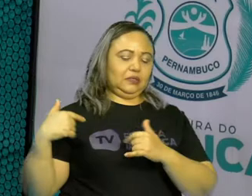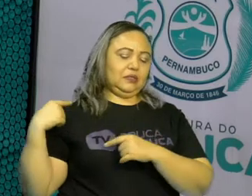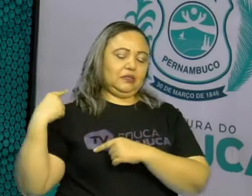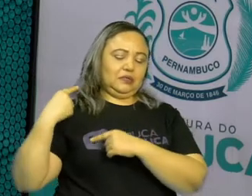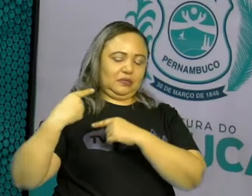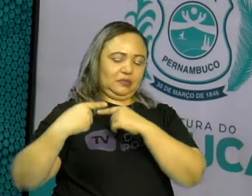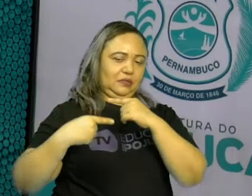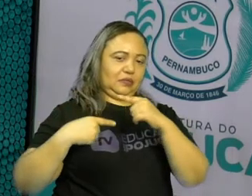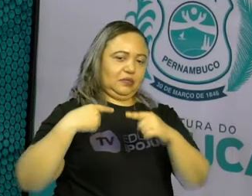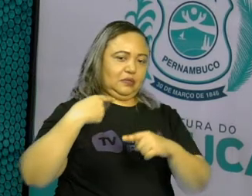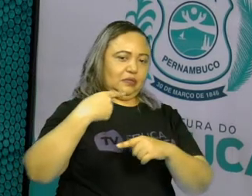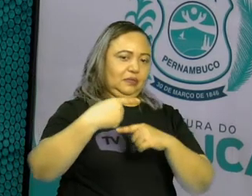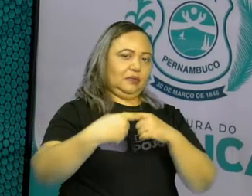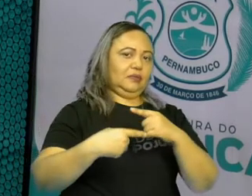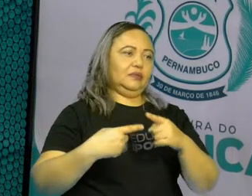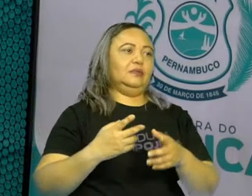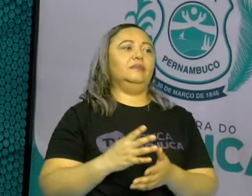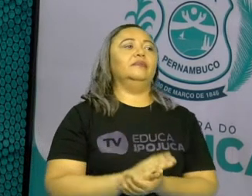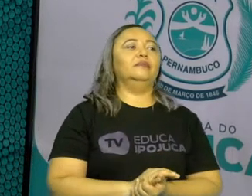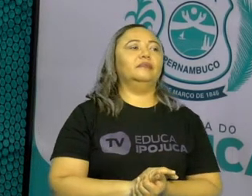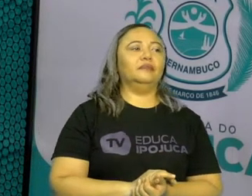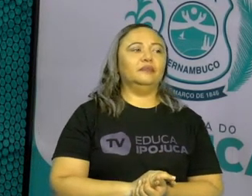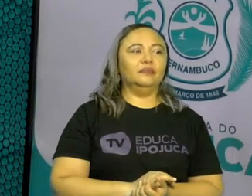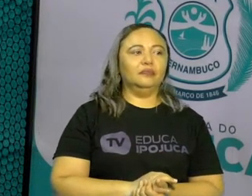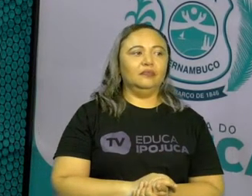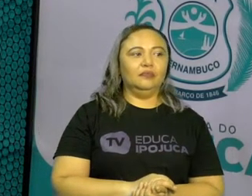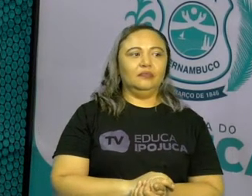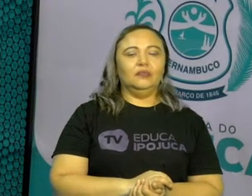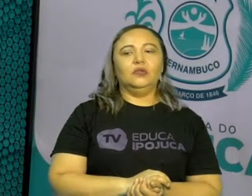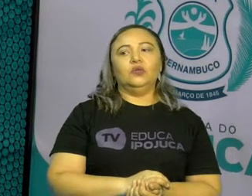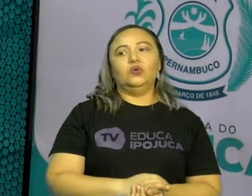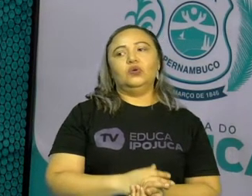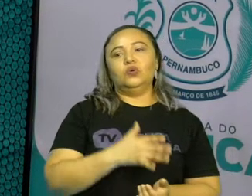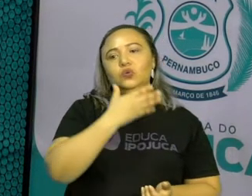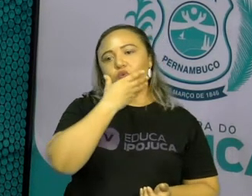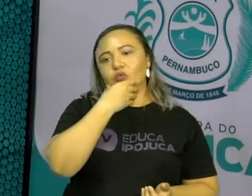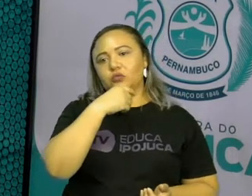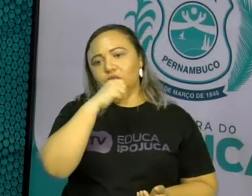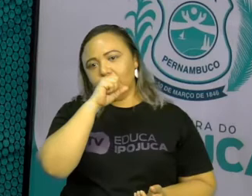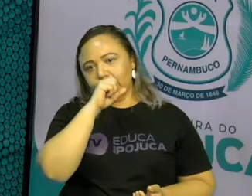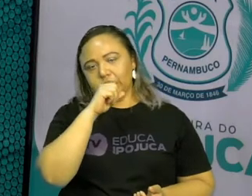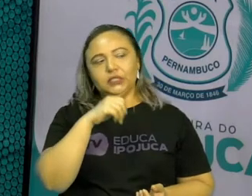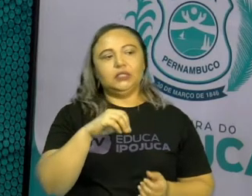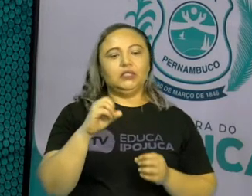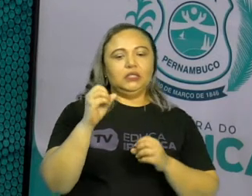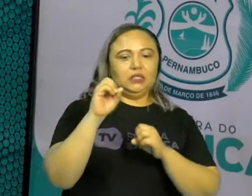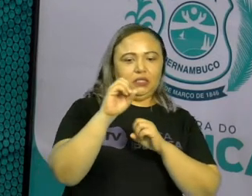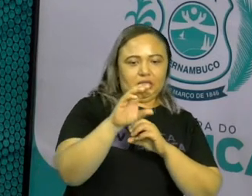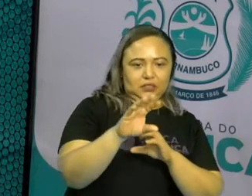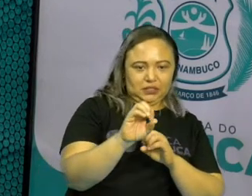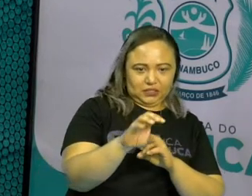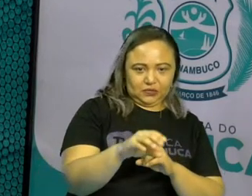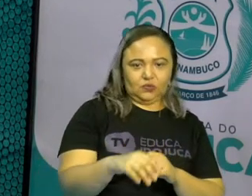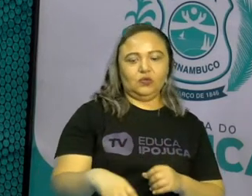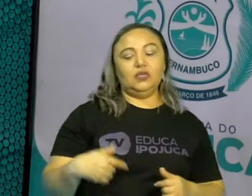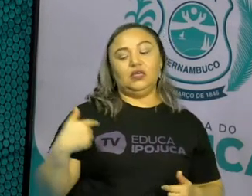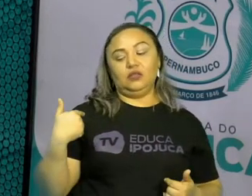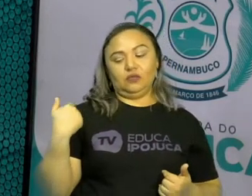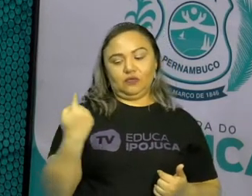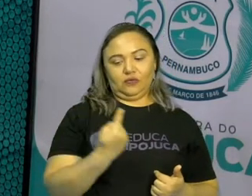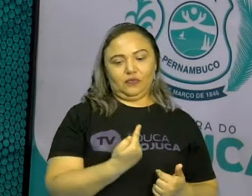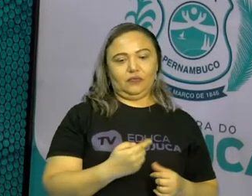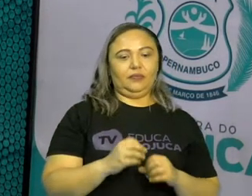de geração para geração, ou seja, os nossos pais nos ensinaram e nós